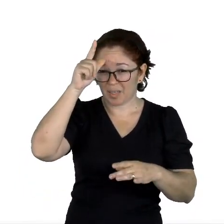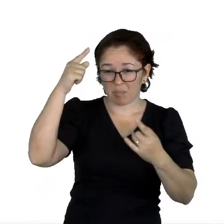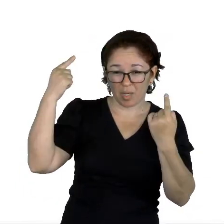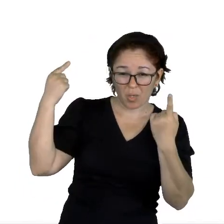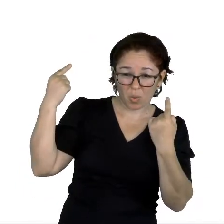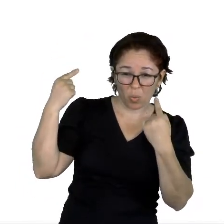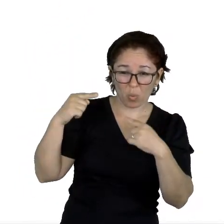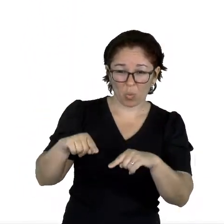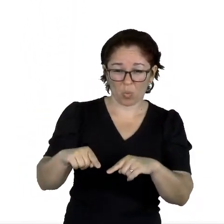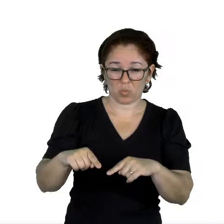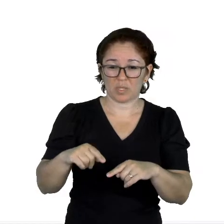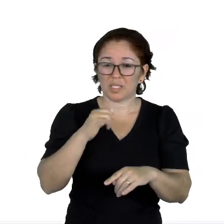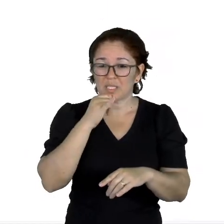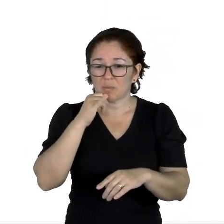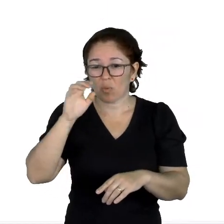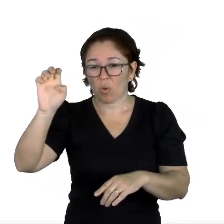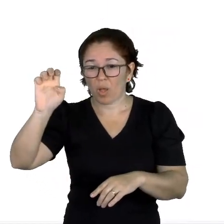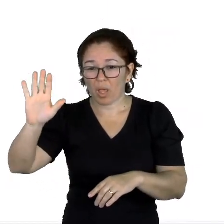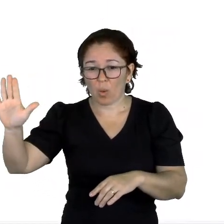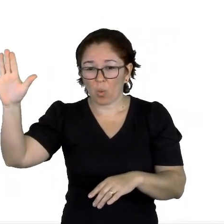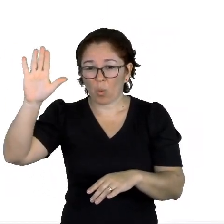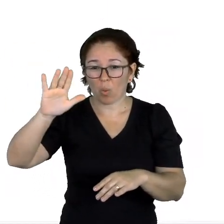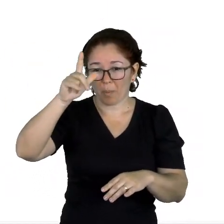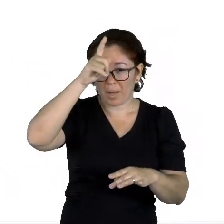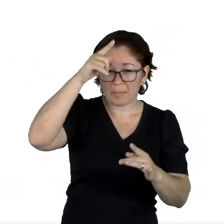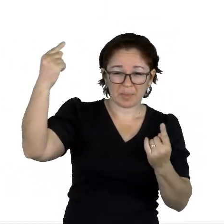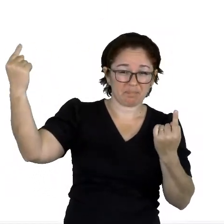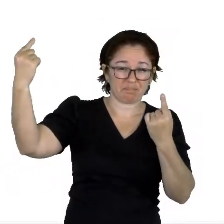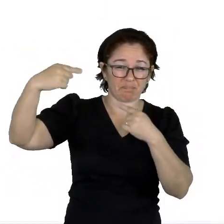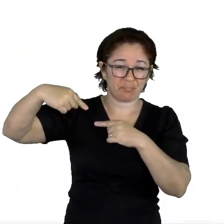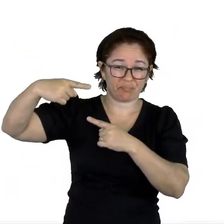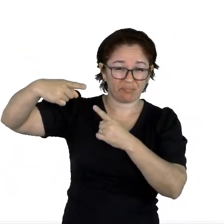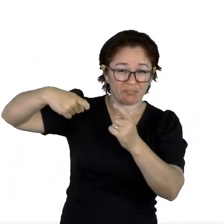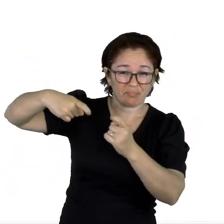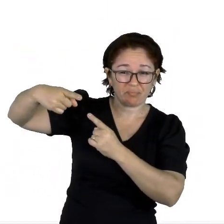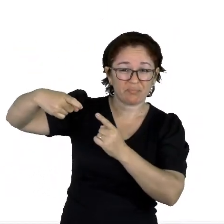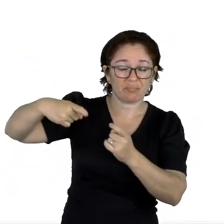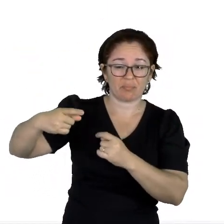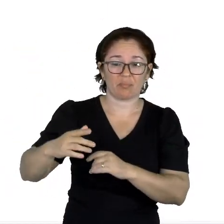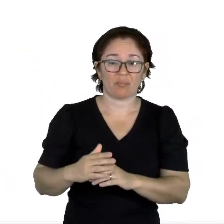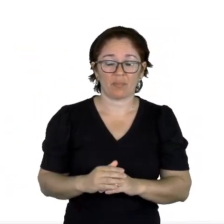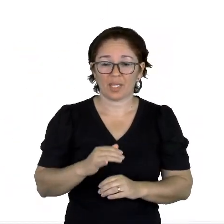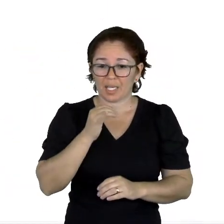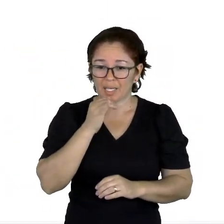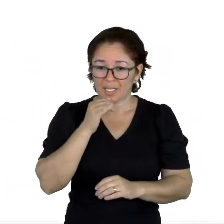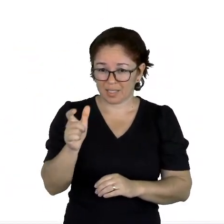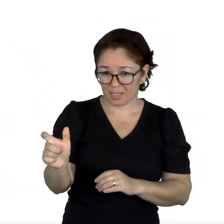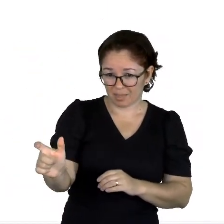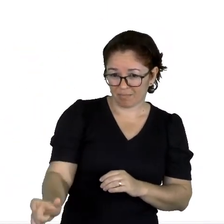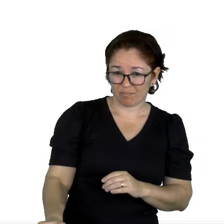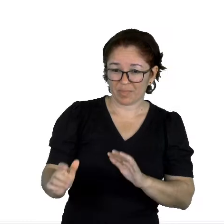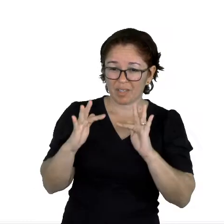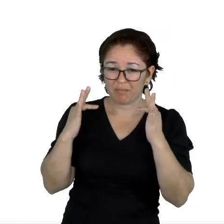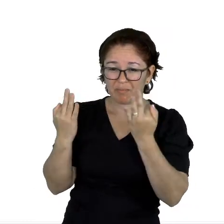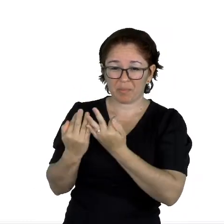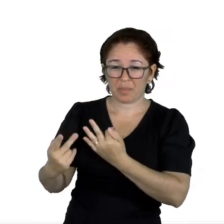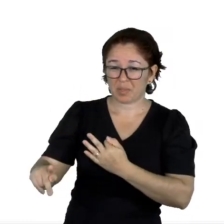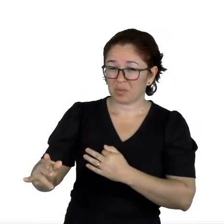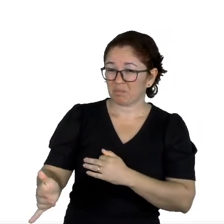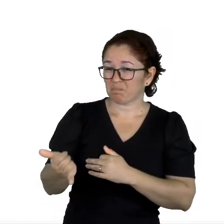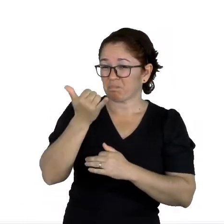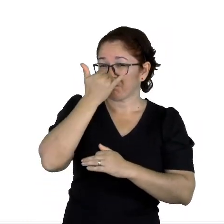com a Europa. Com foco na tragédia familiar vivida pela garota Liesel,